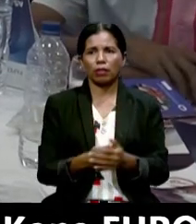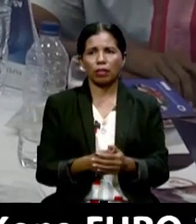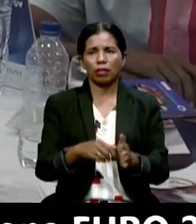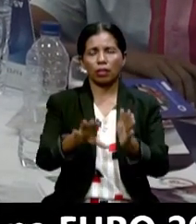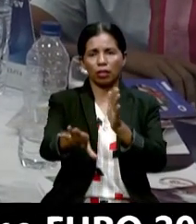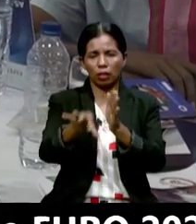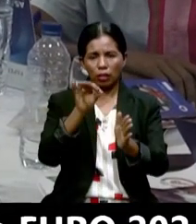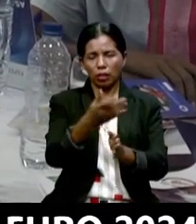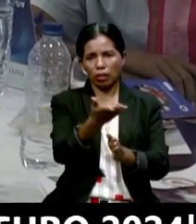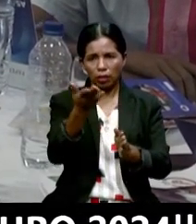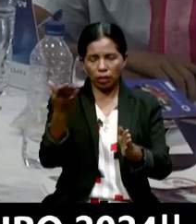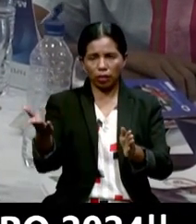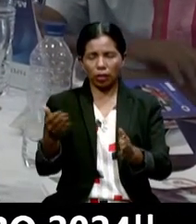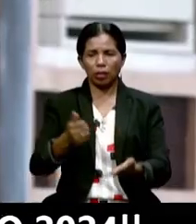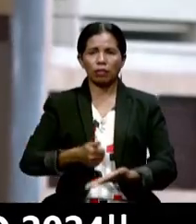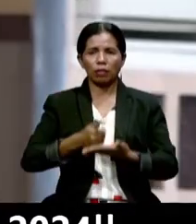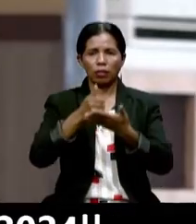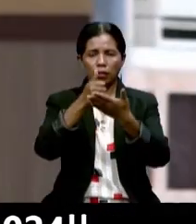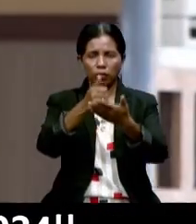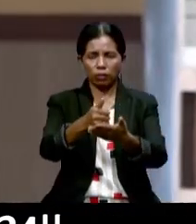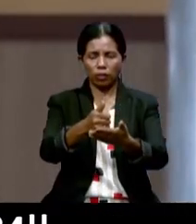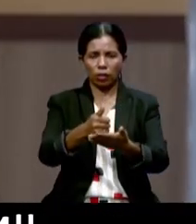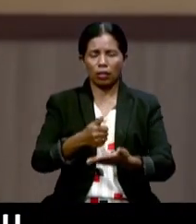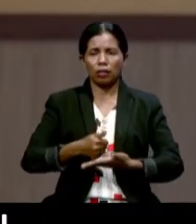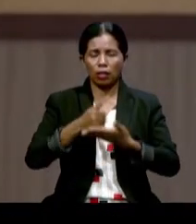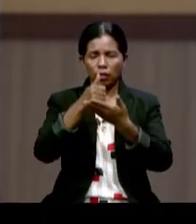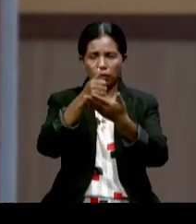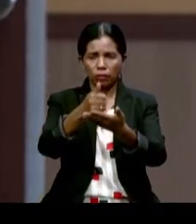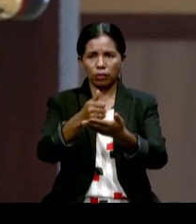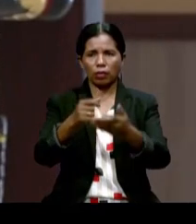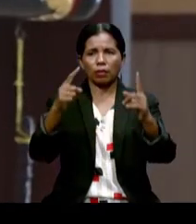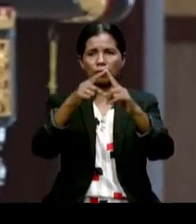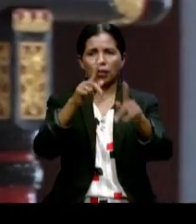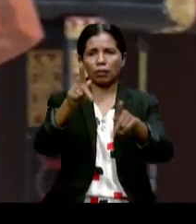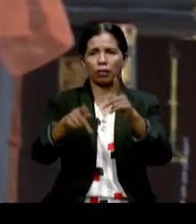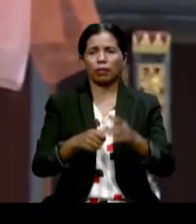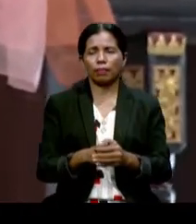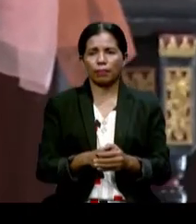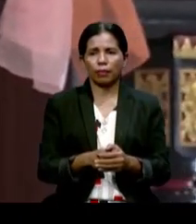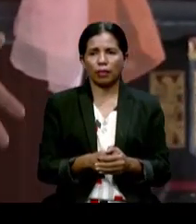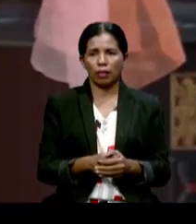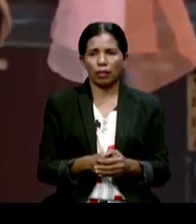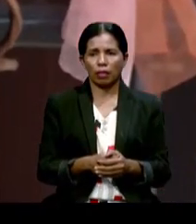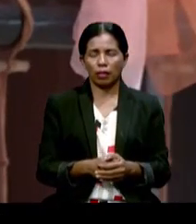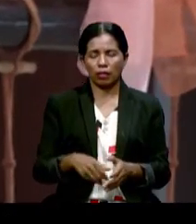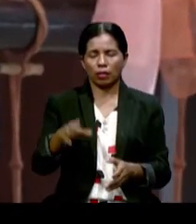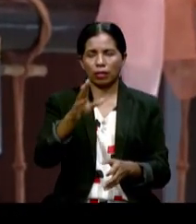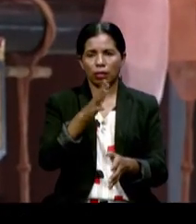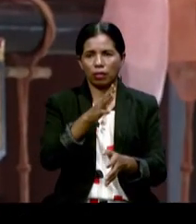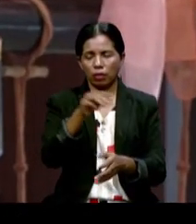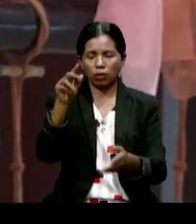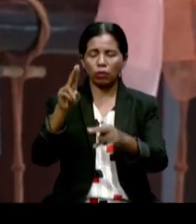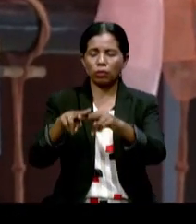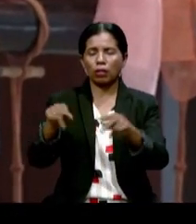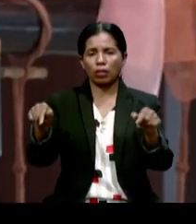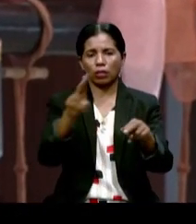Rilei-me a tu servir, a tu ajuda. Pá, ei, que tu és bem, né? Tudo, né? Perigo, tudo, né? Ah, estamos